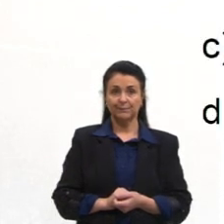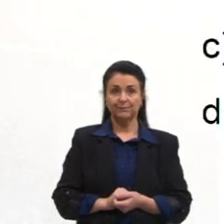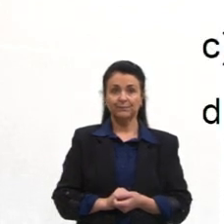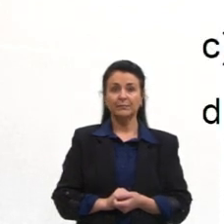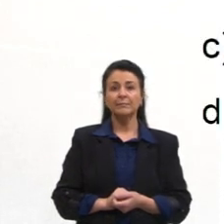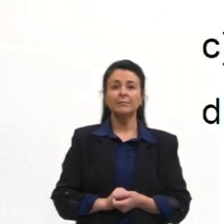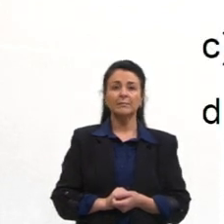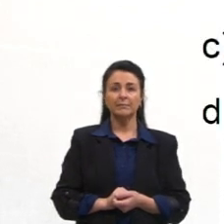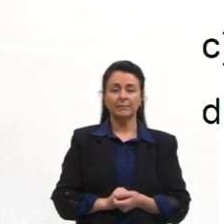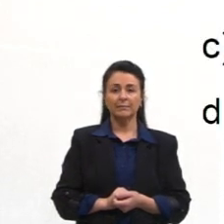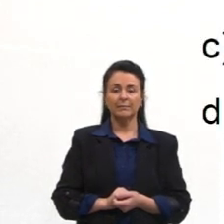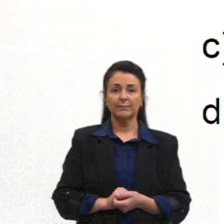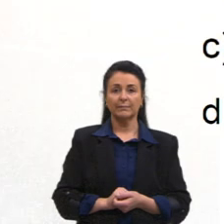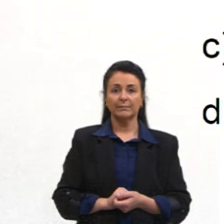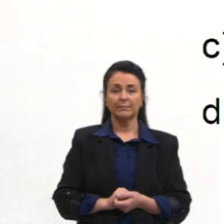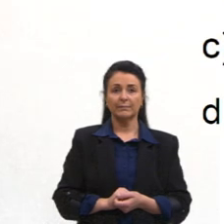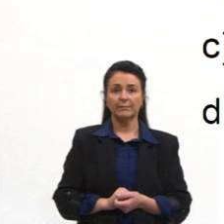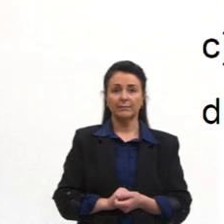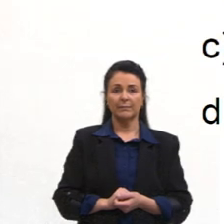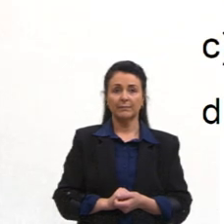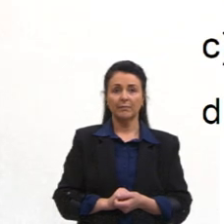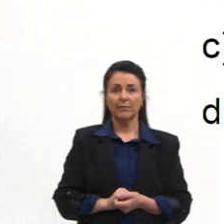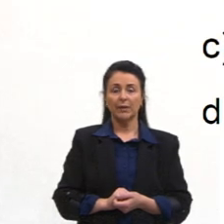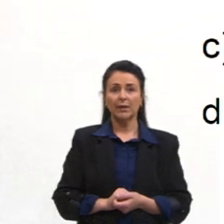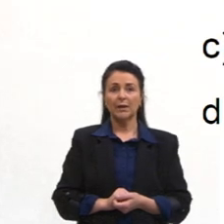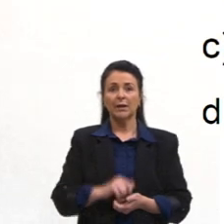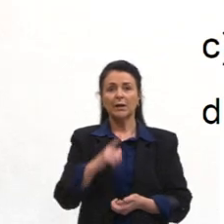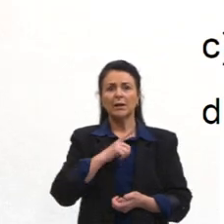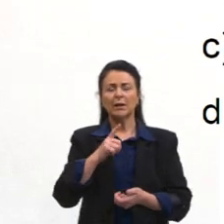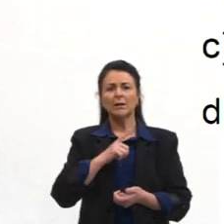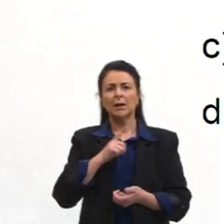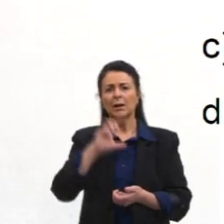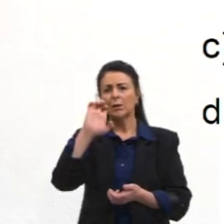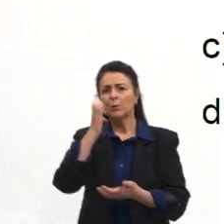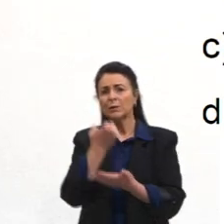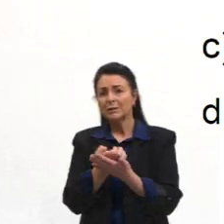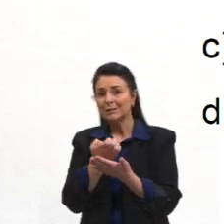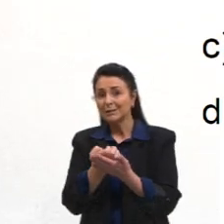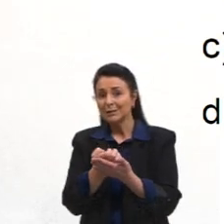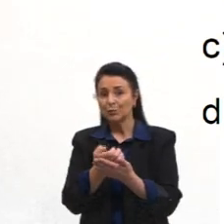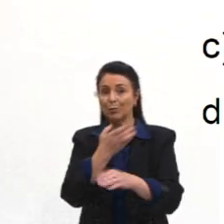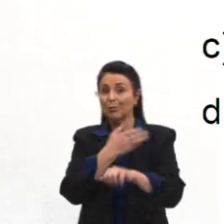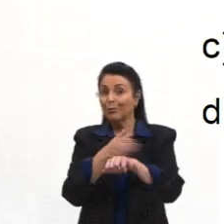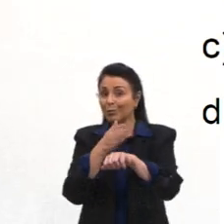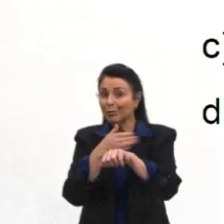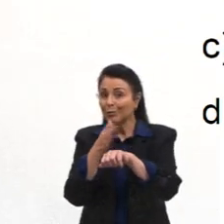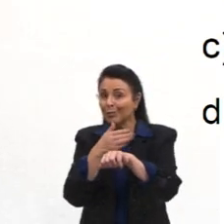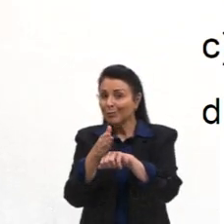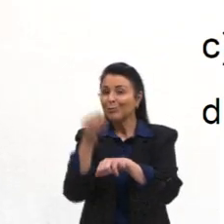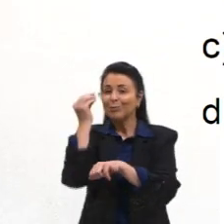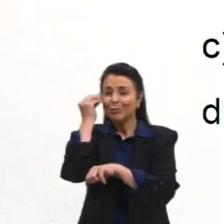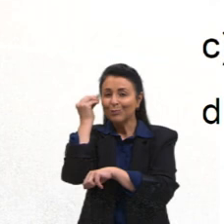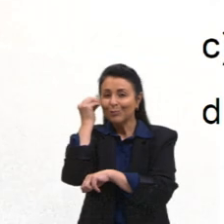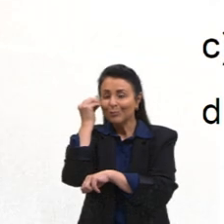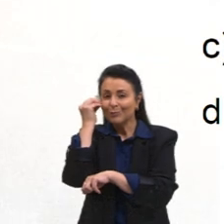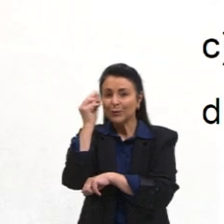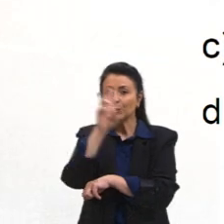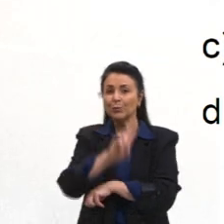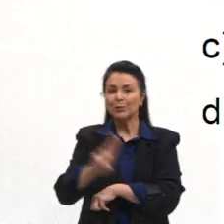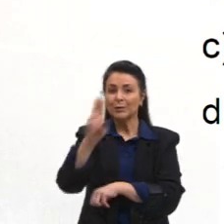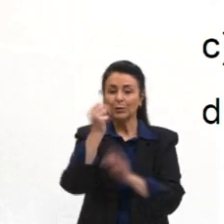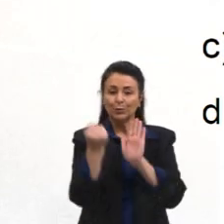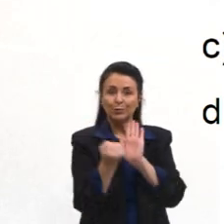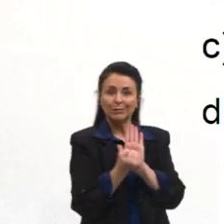E aí e aqui eu tenho exercício de fixação vamos lá utilizando os símbolos